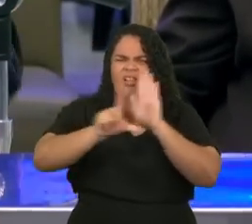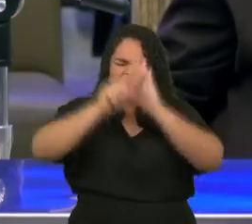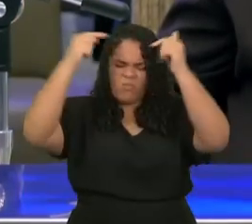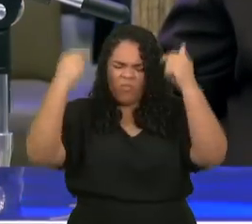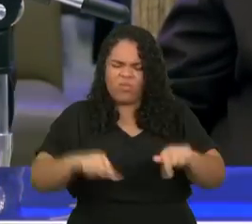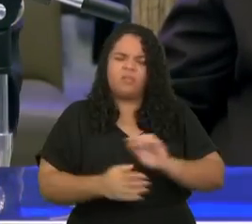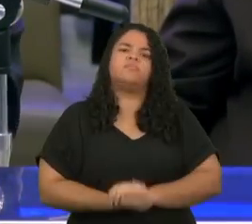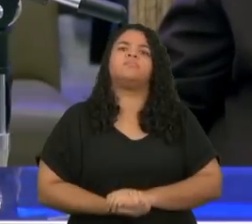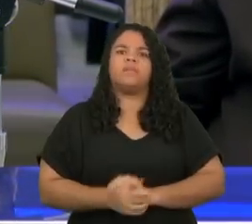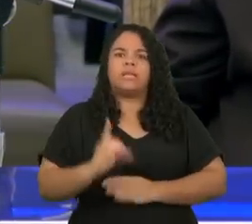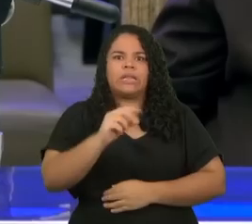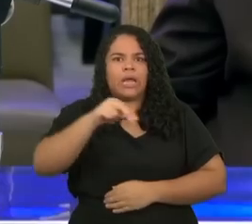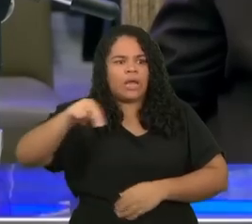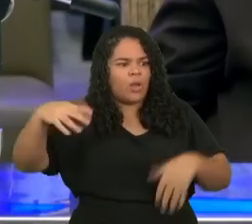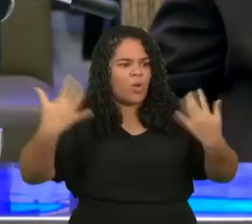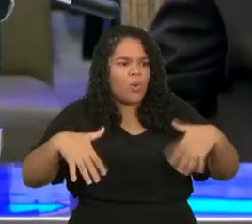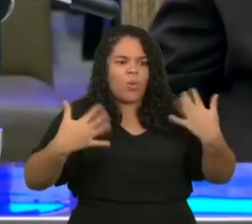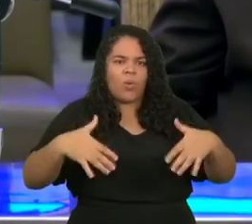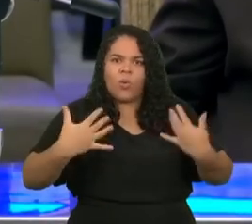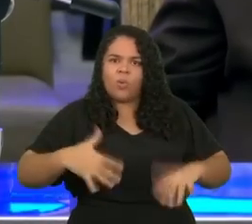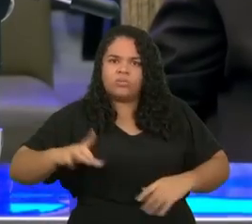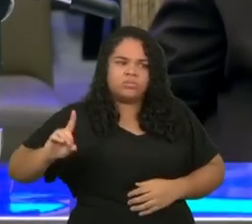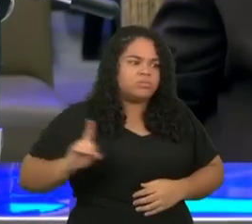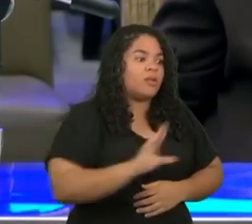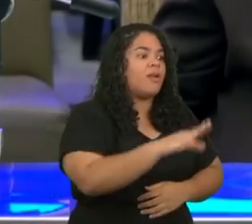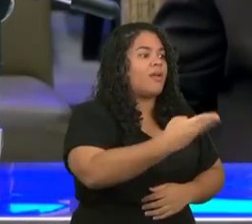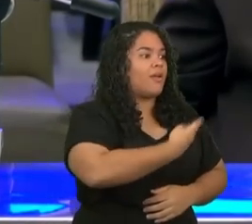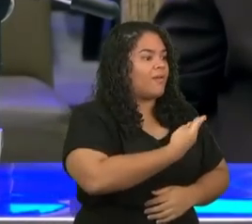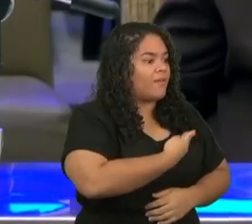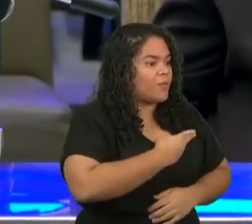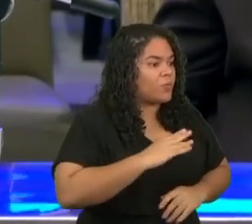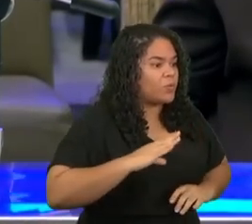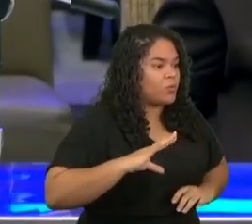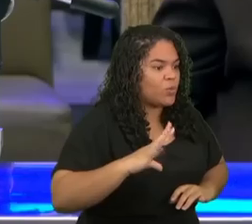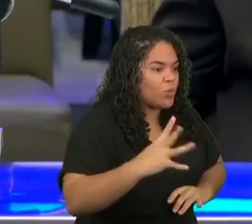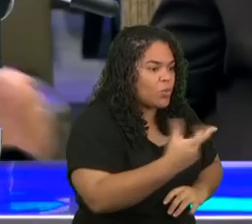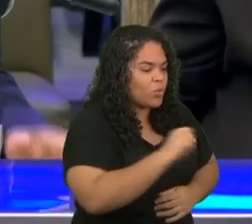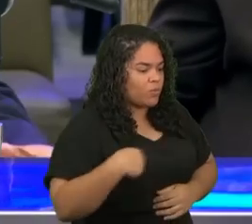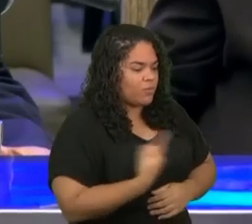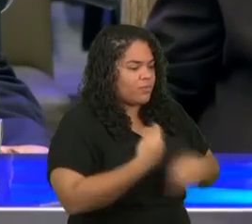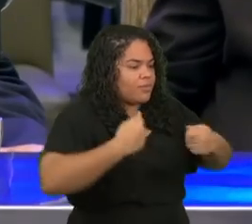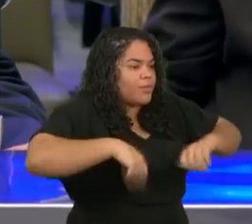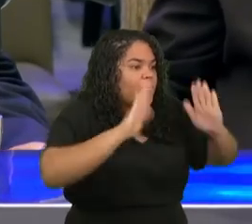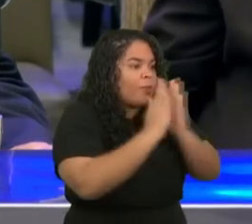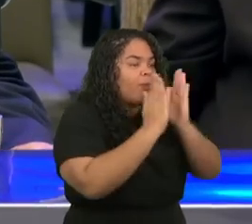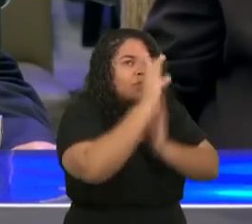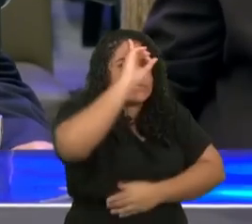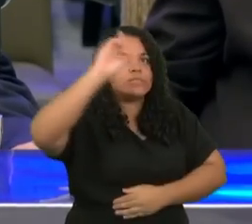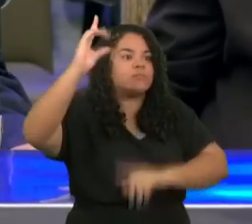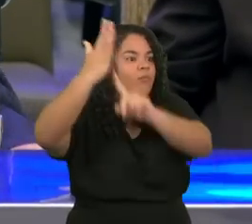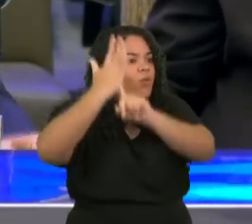Rei né amigos de oração irmão amigos que buscam a presença de Deus